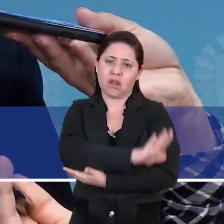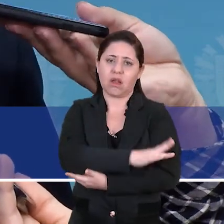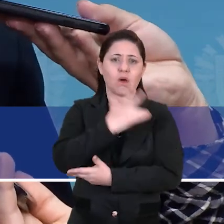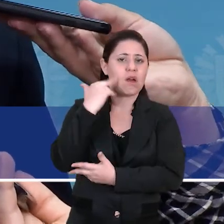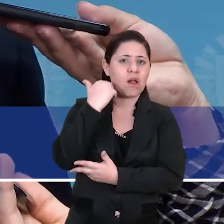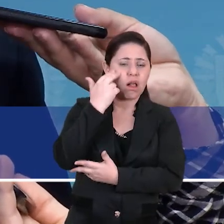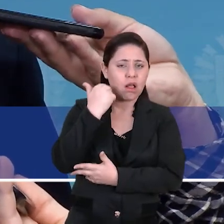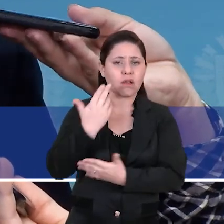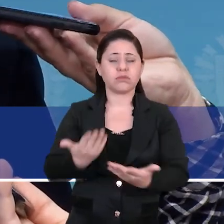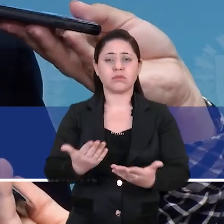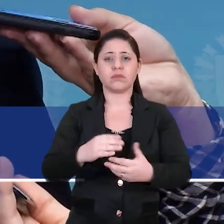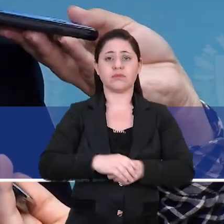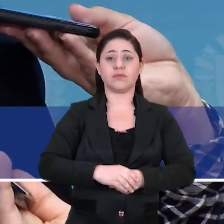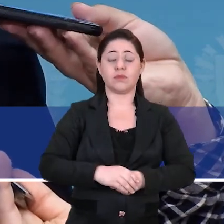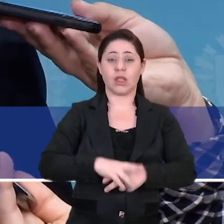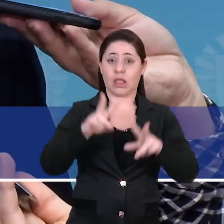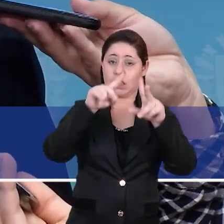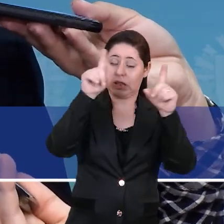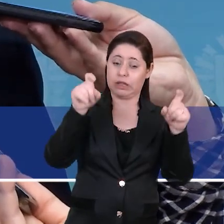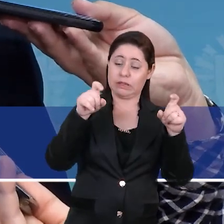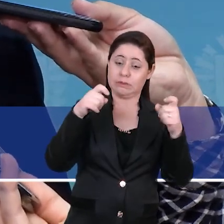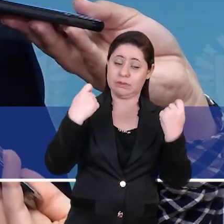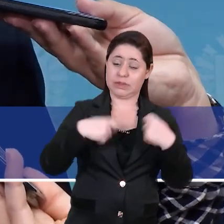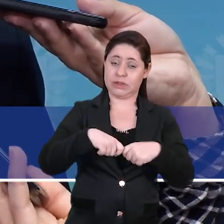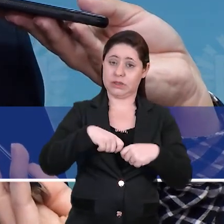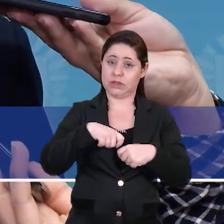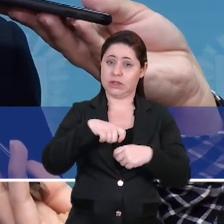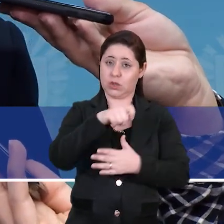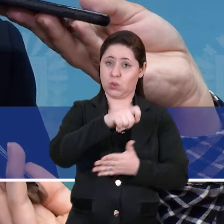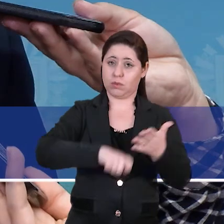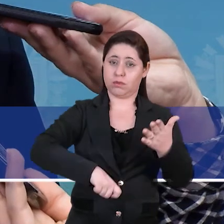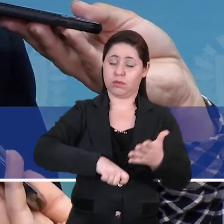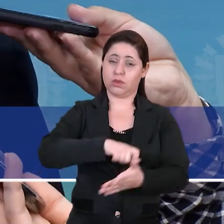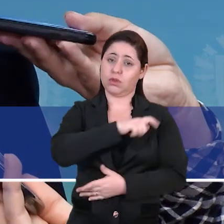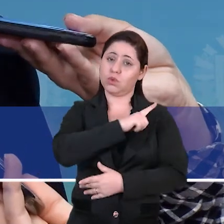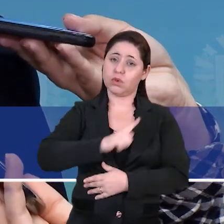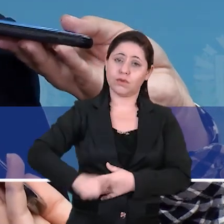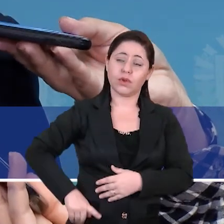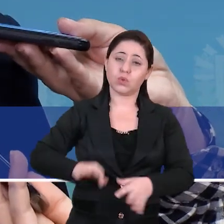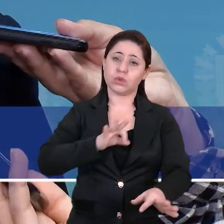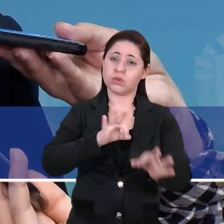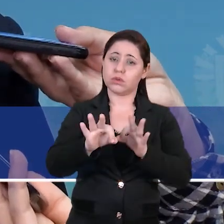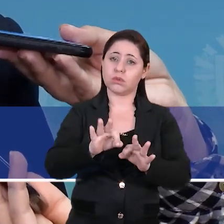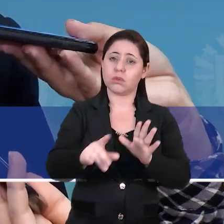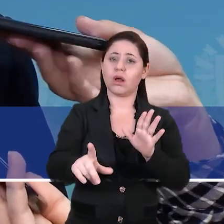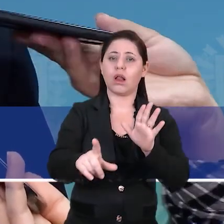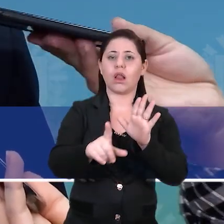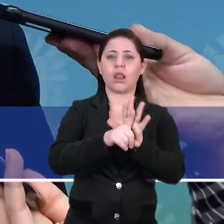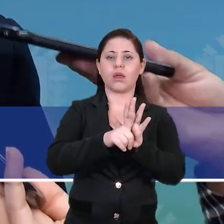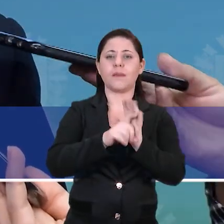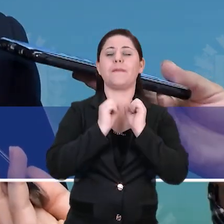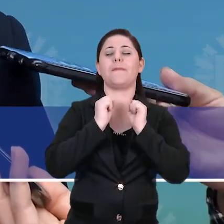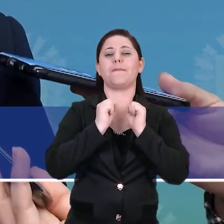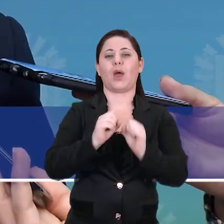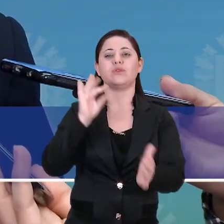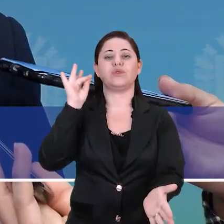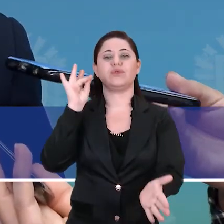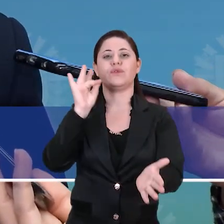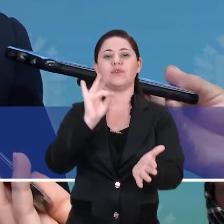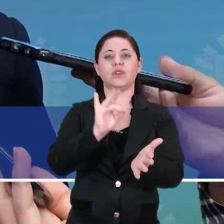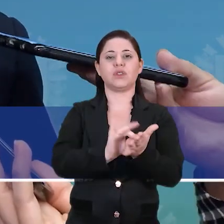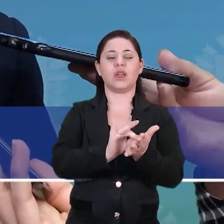fim. Então essas questões estão em aberto. É preciso que o governo regulamente para que de fato essa lei